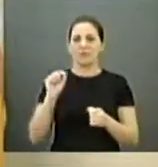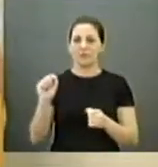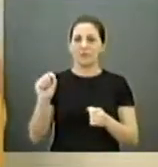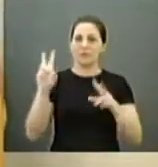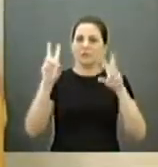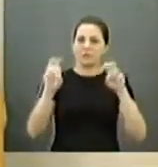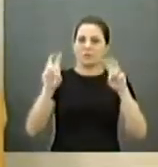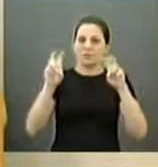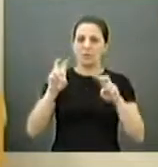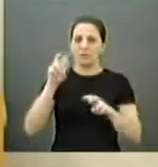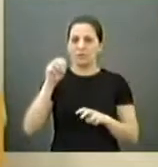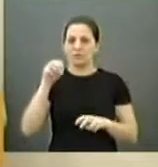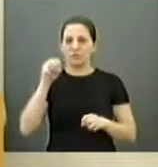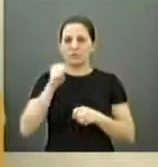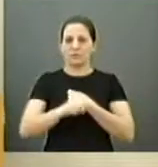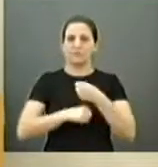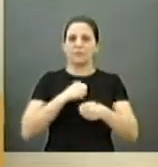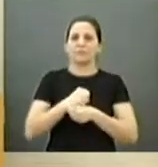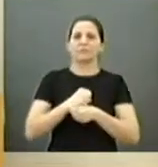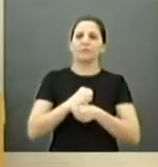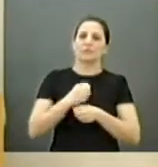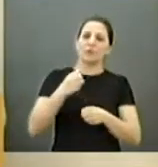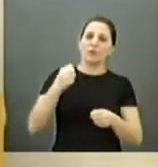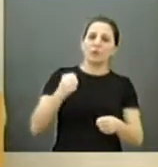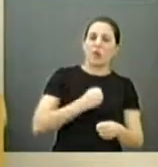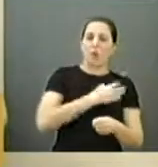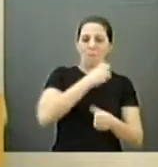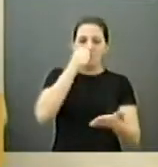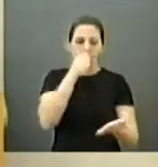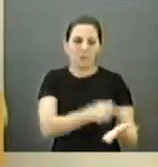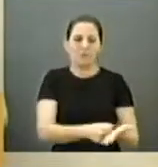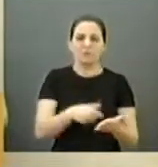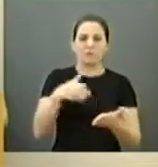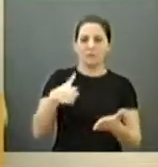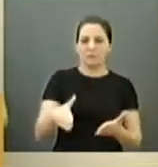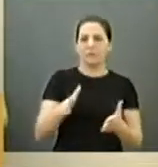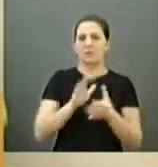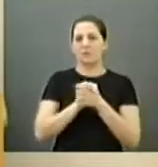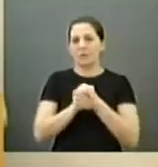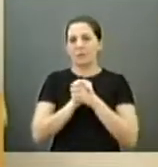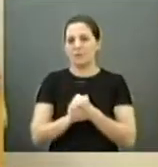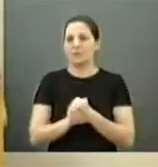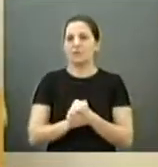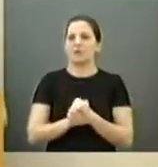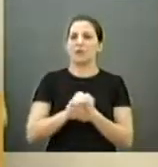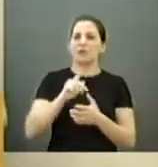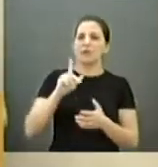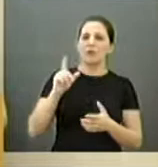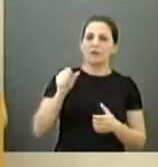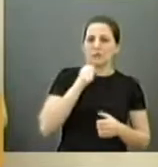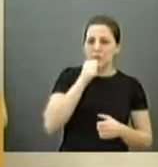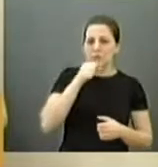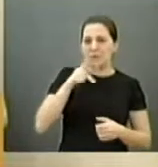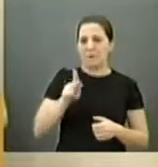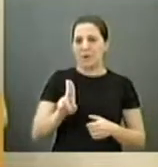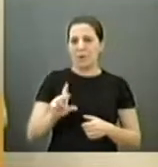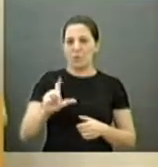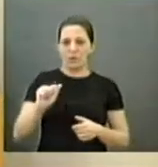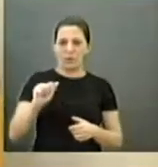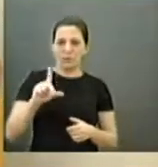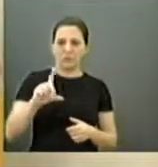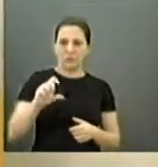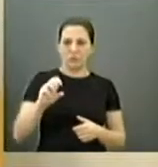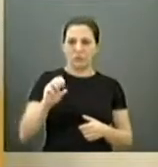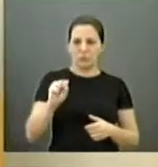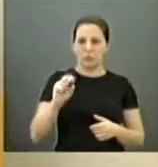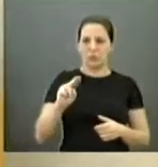é os 50 anos aí que marcam o golpe militar no Brasil, mas também parabenizar a jornalista Paula Souza, da Tribuna Impressa, que fez uma